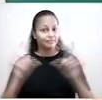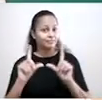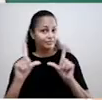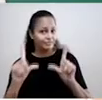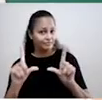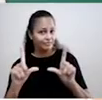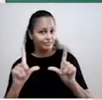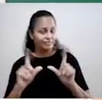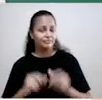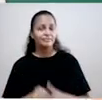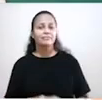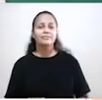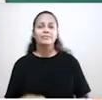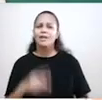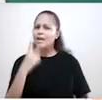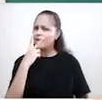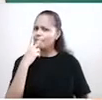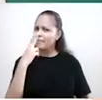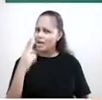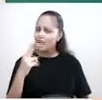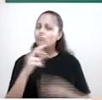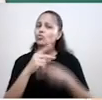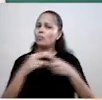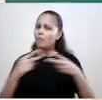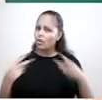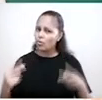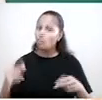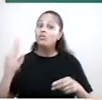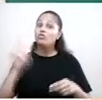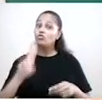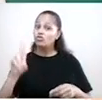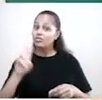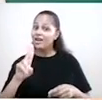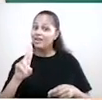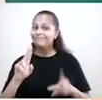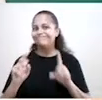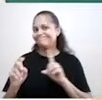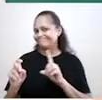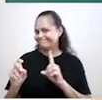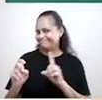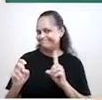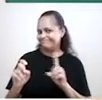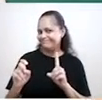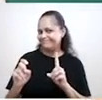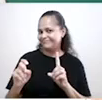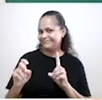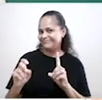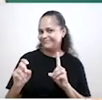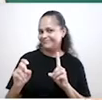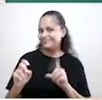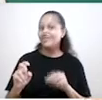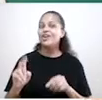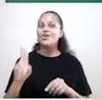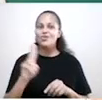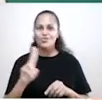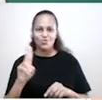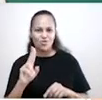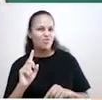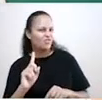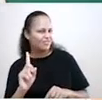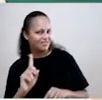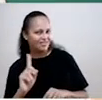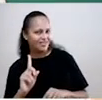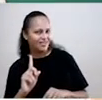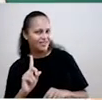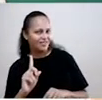used to. Used to parece alguma coisa de usar. Nada disso. Usou? Também